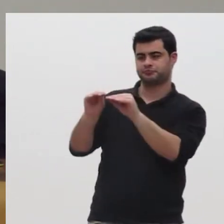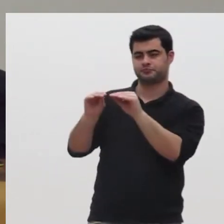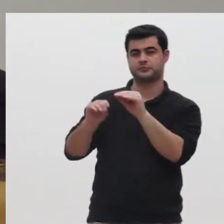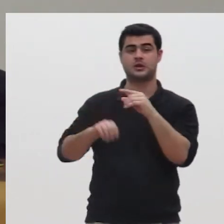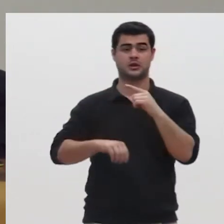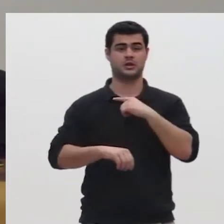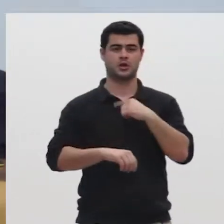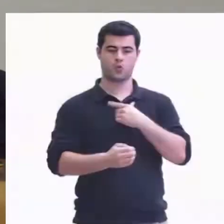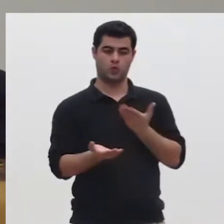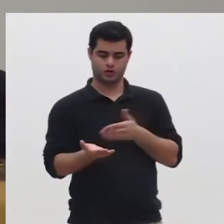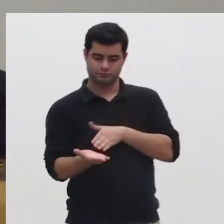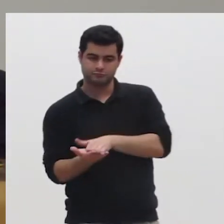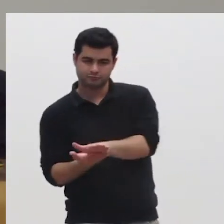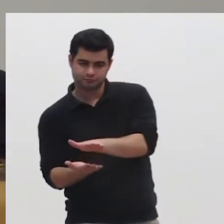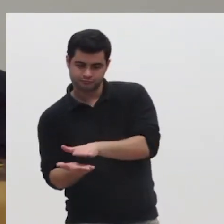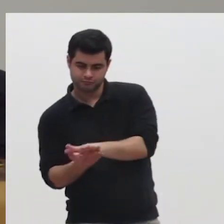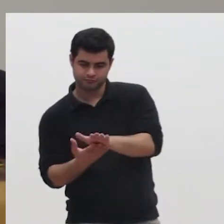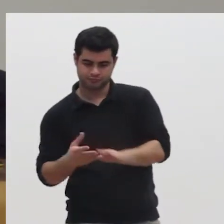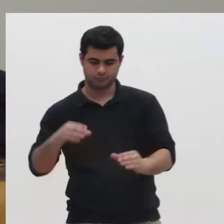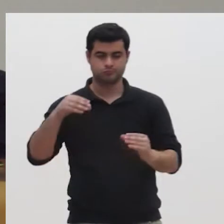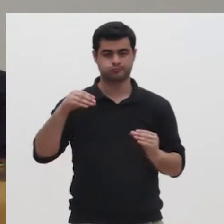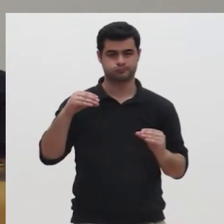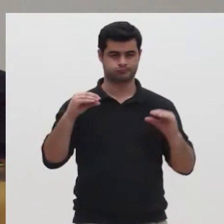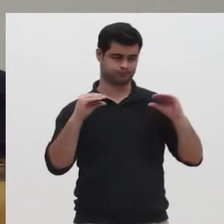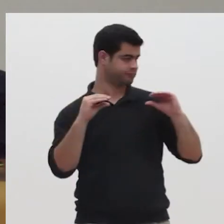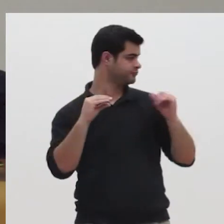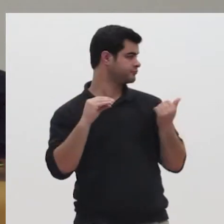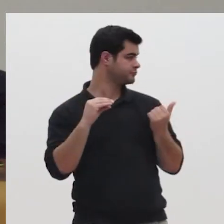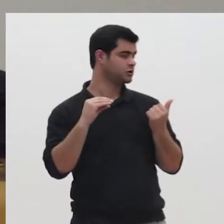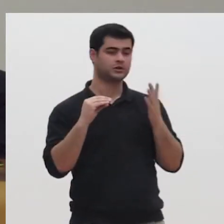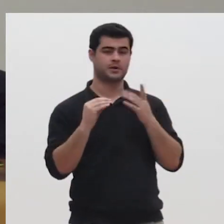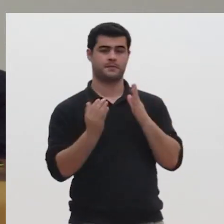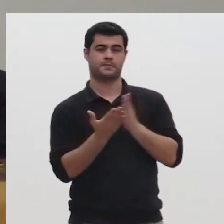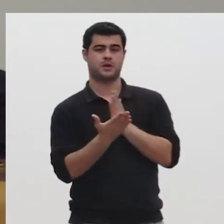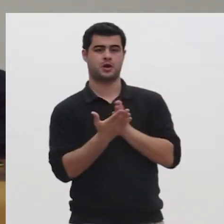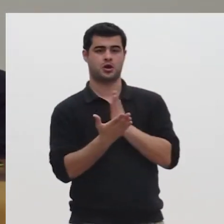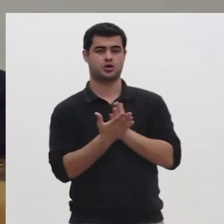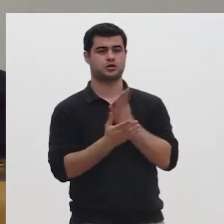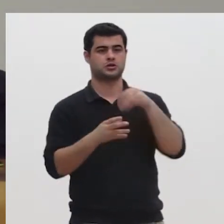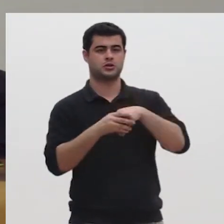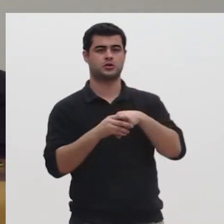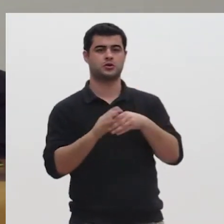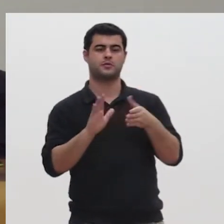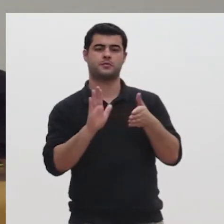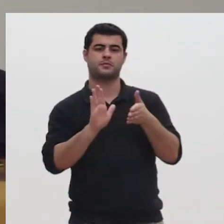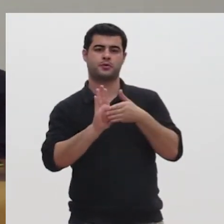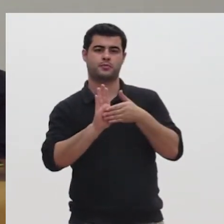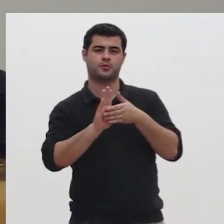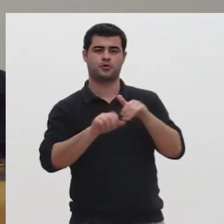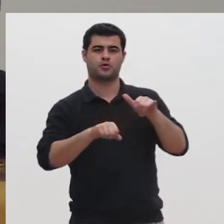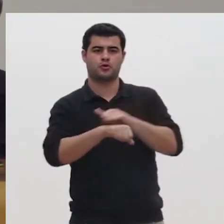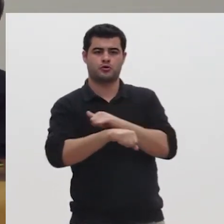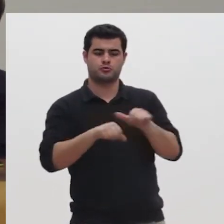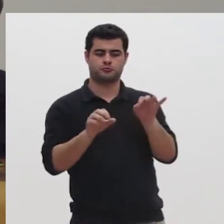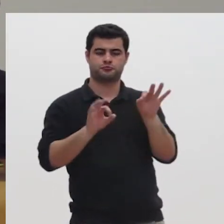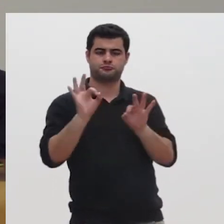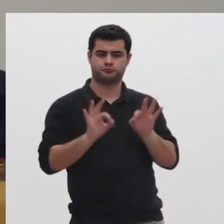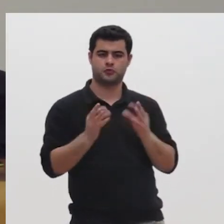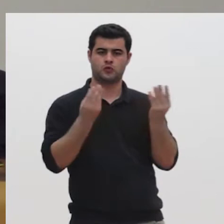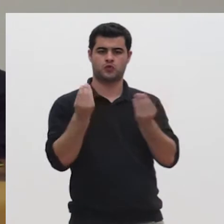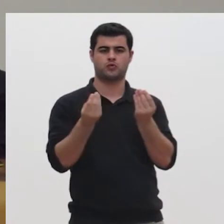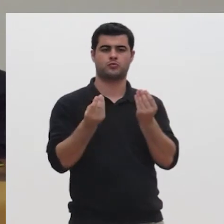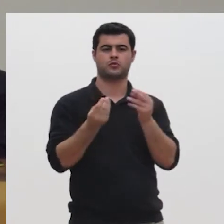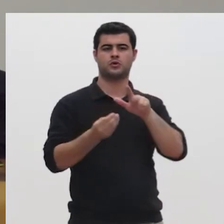já várias páginas de programa de gestão sendo construído, não são simplesmente princípios gerais, discursivos, não